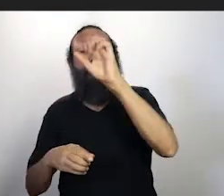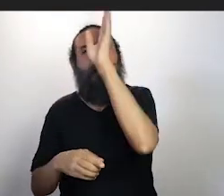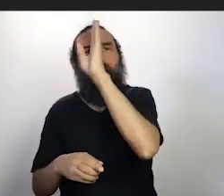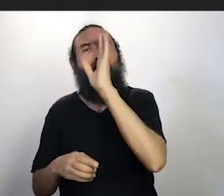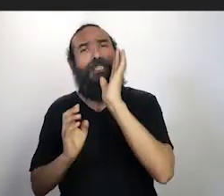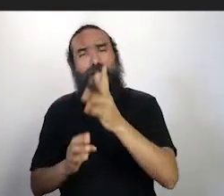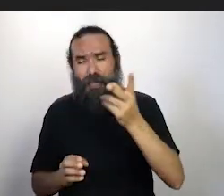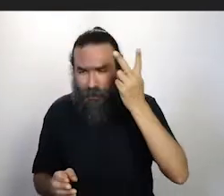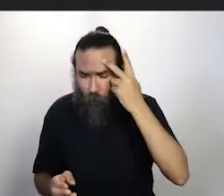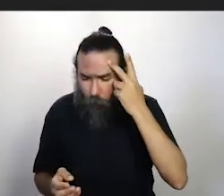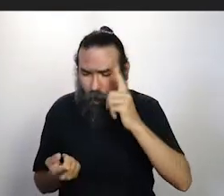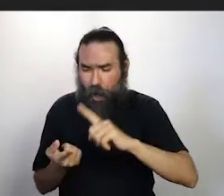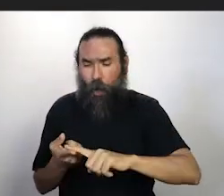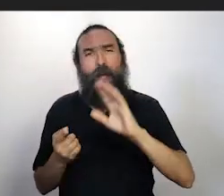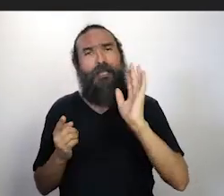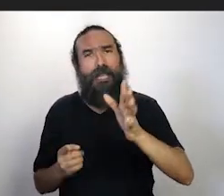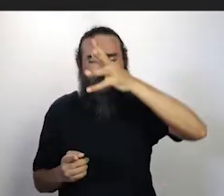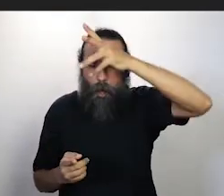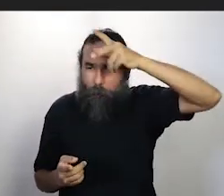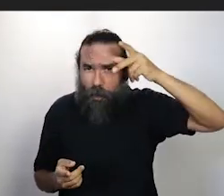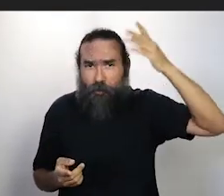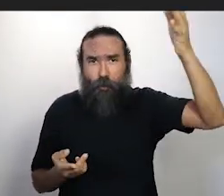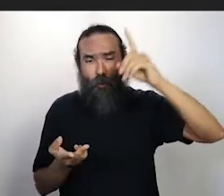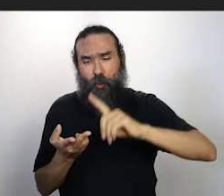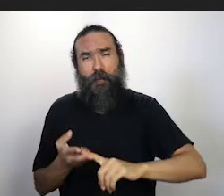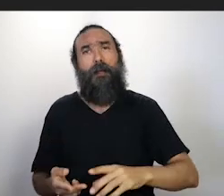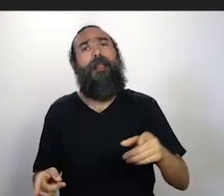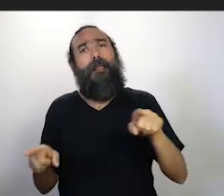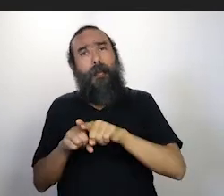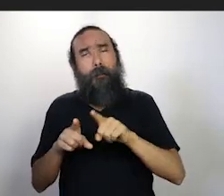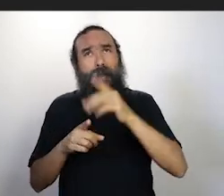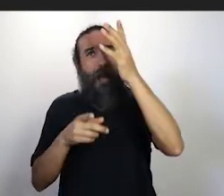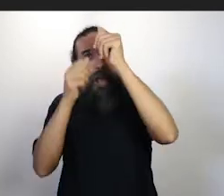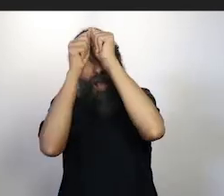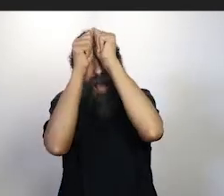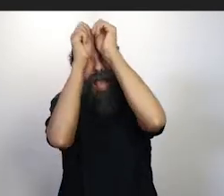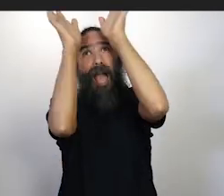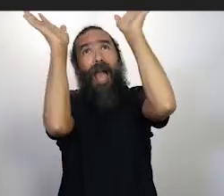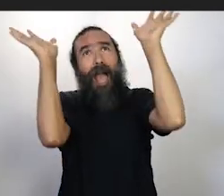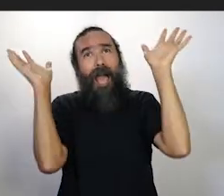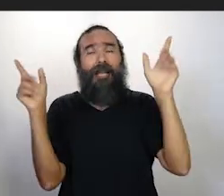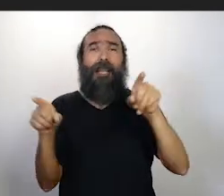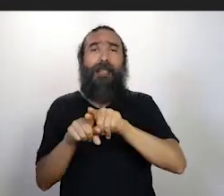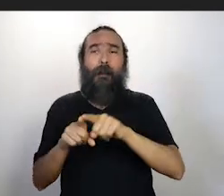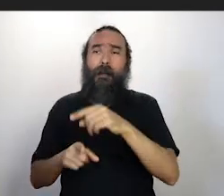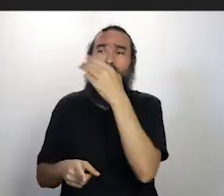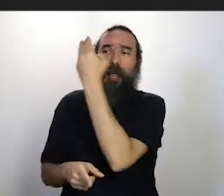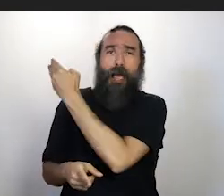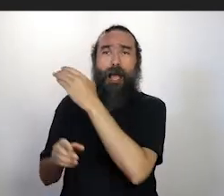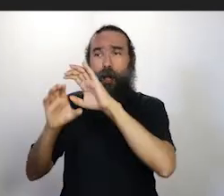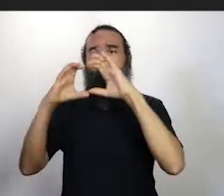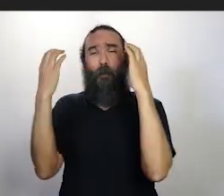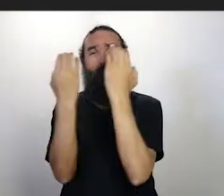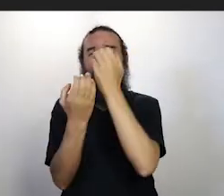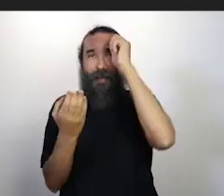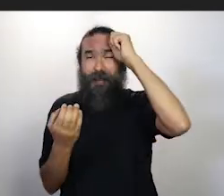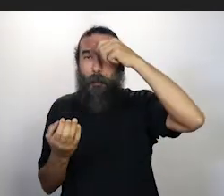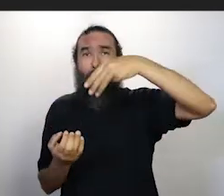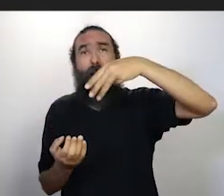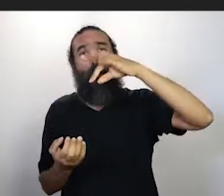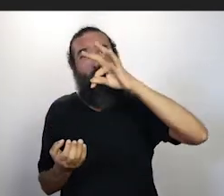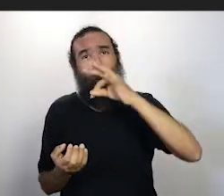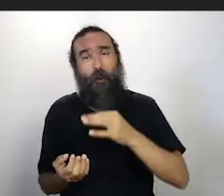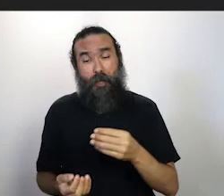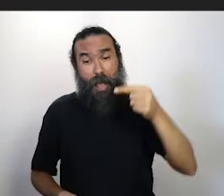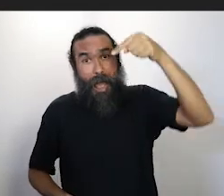Floresta Amazônica, ele aconteceu muito tempo no Acre, ele aconteceu nos quilombos do Mato Grosso, e há 17 anos ele chegou